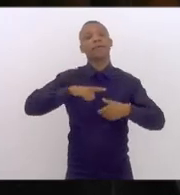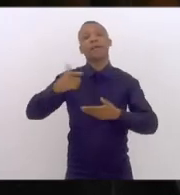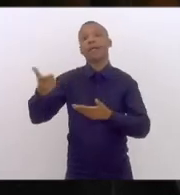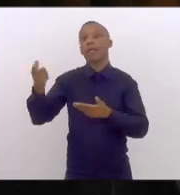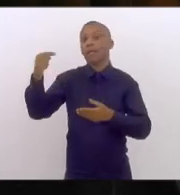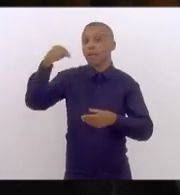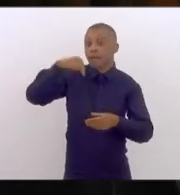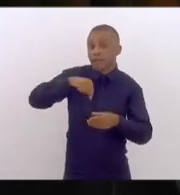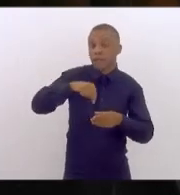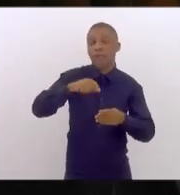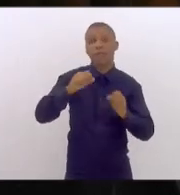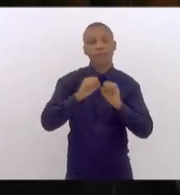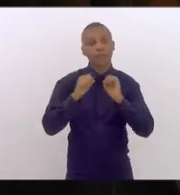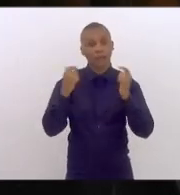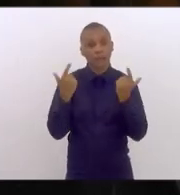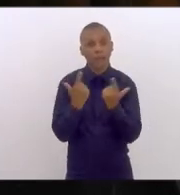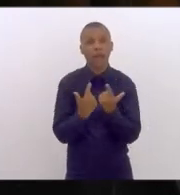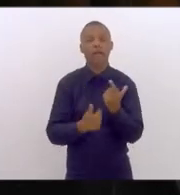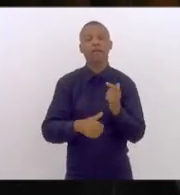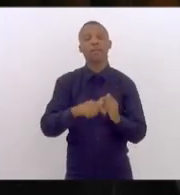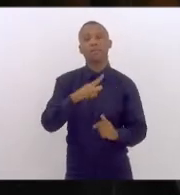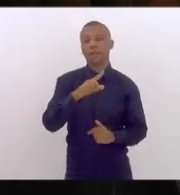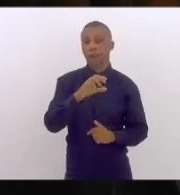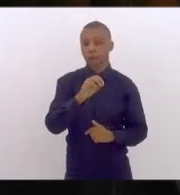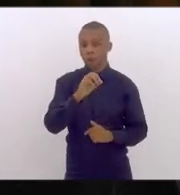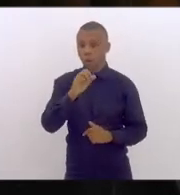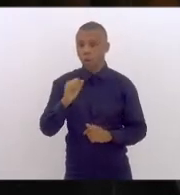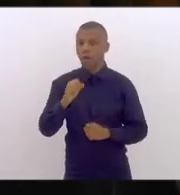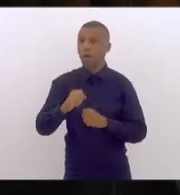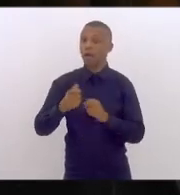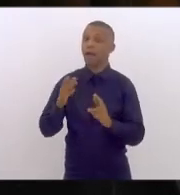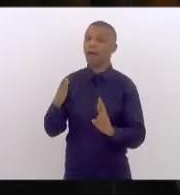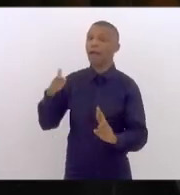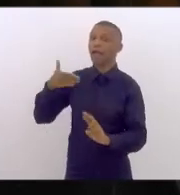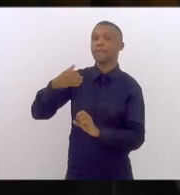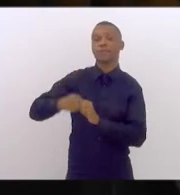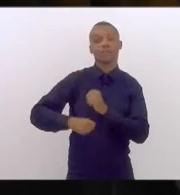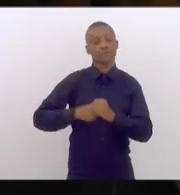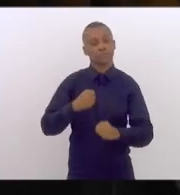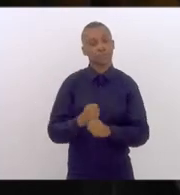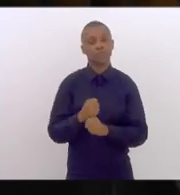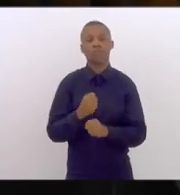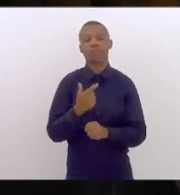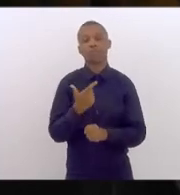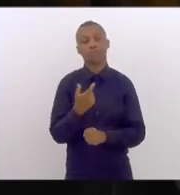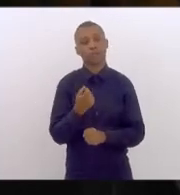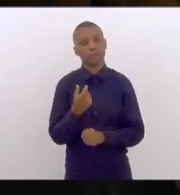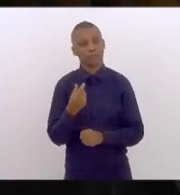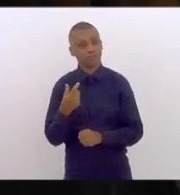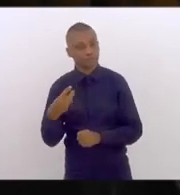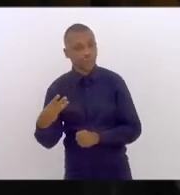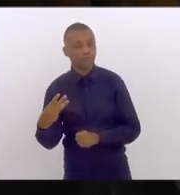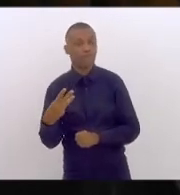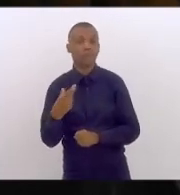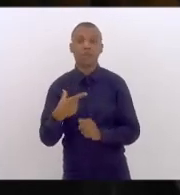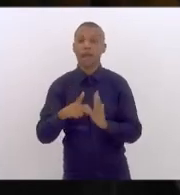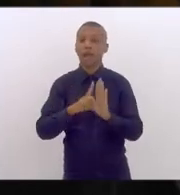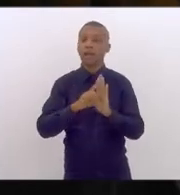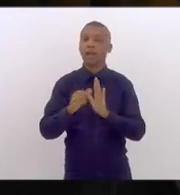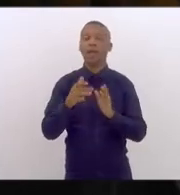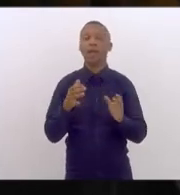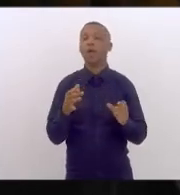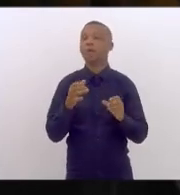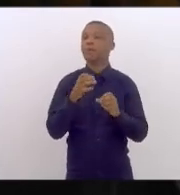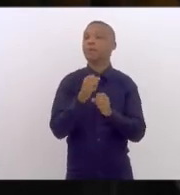aloha de 2023 a lei orçamentária anual com